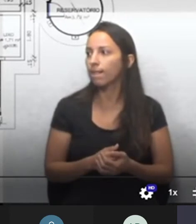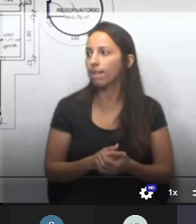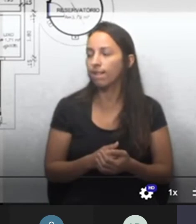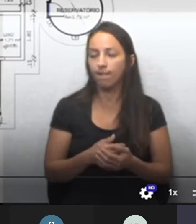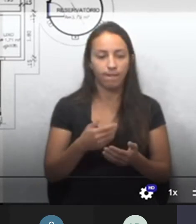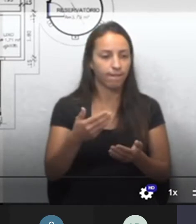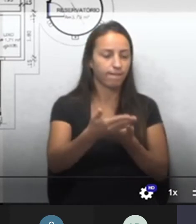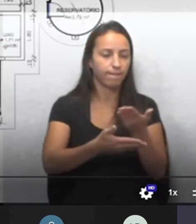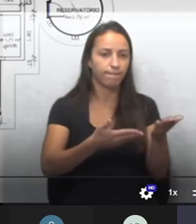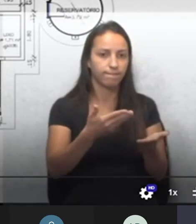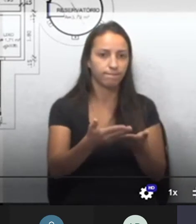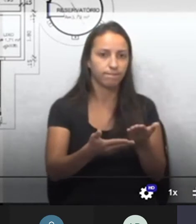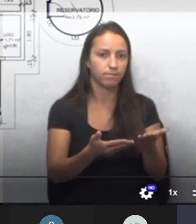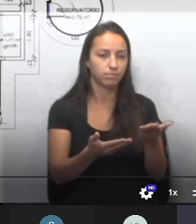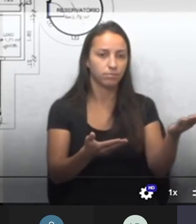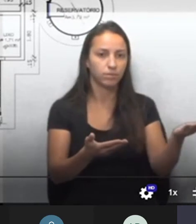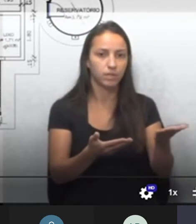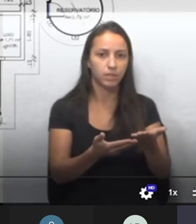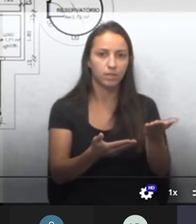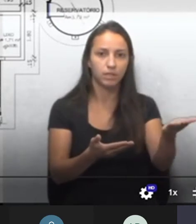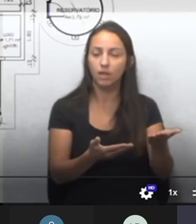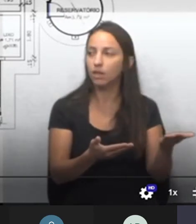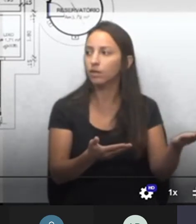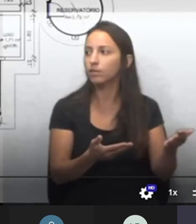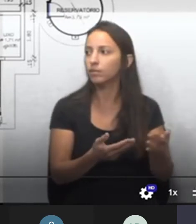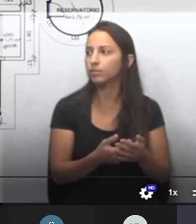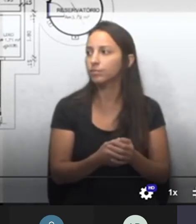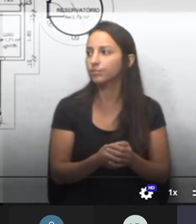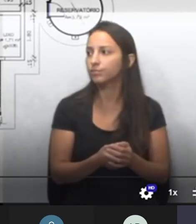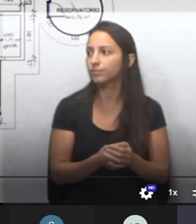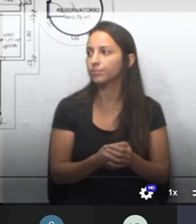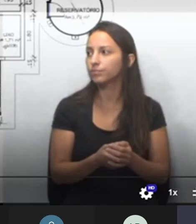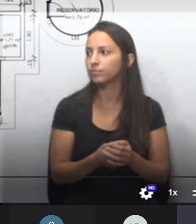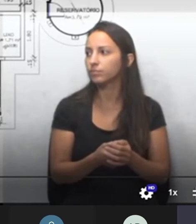Entrega e depois já sai